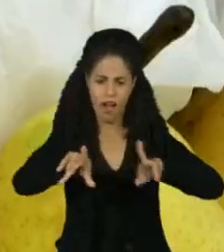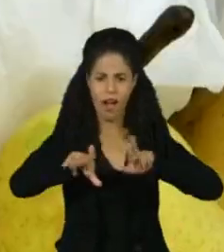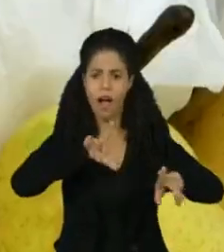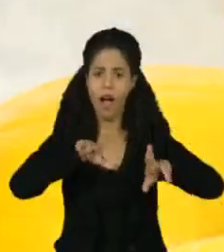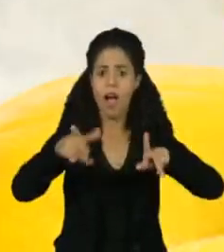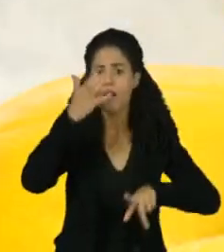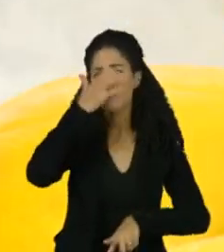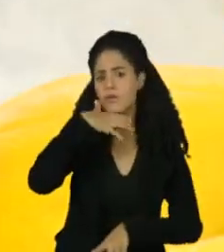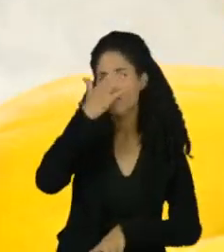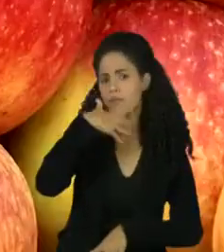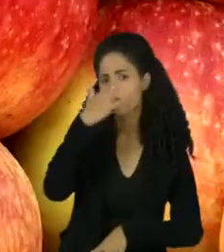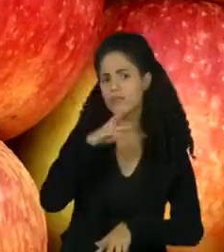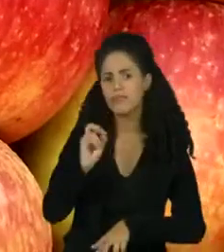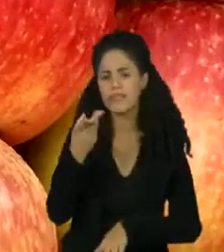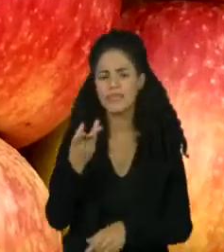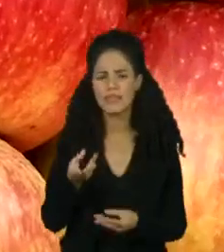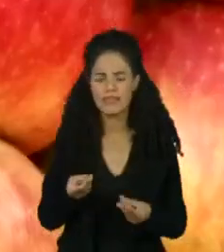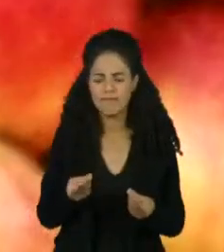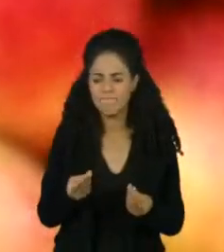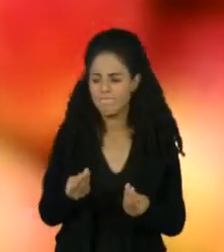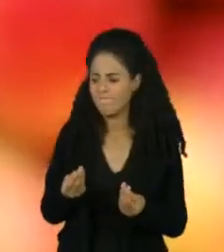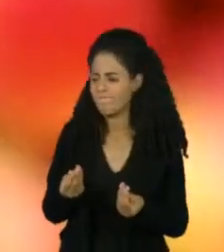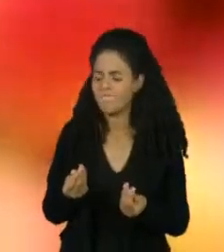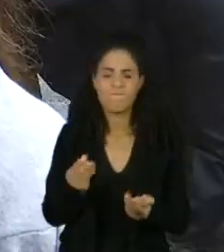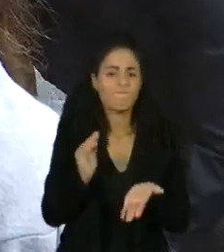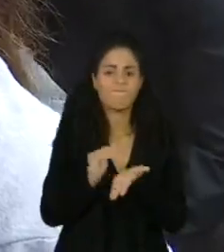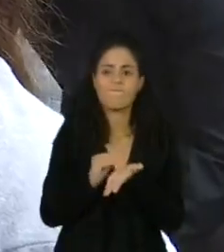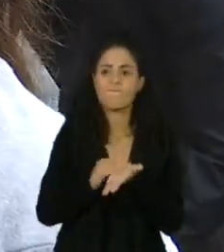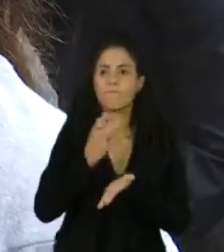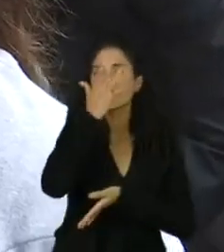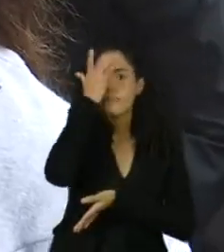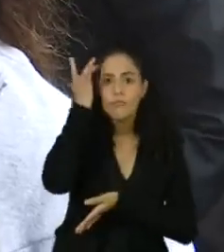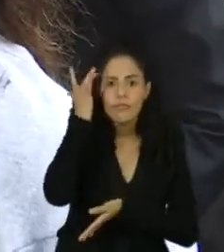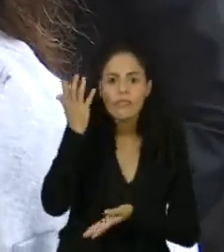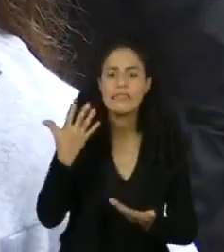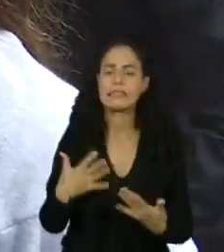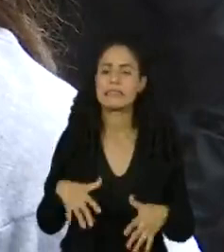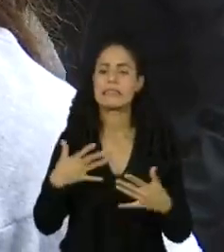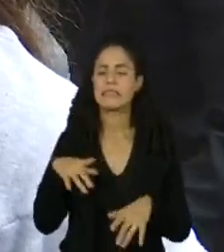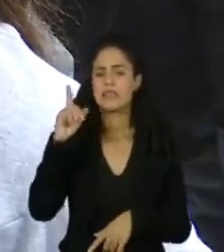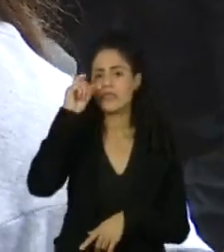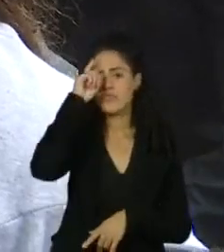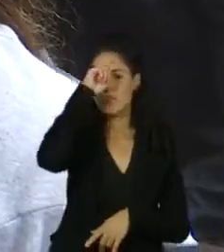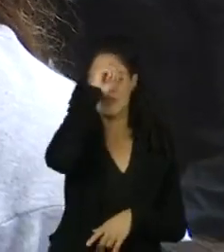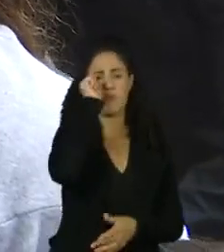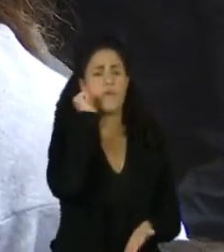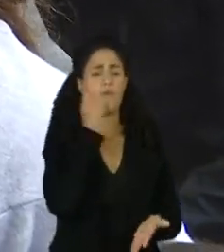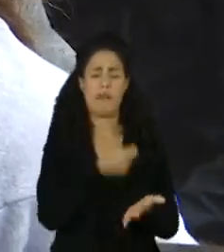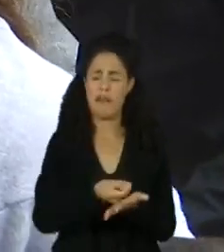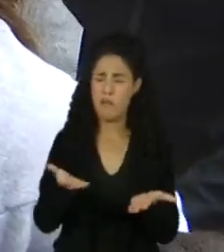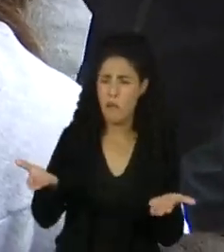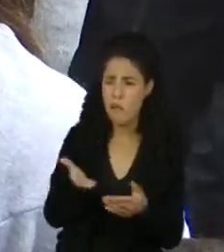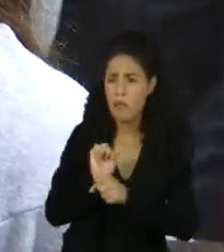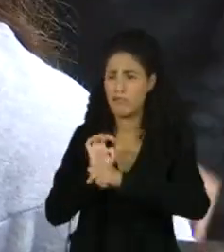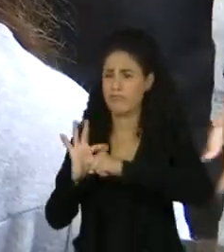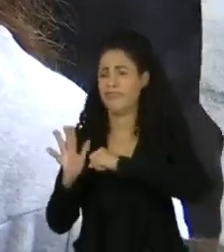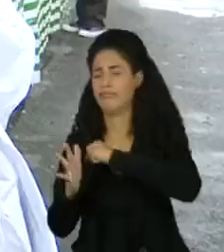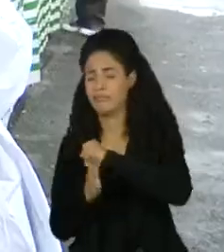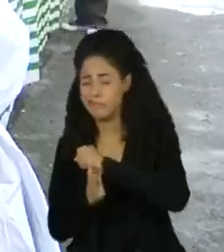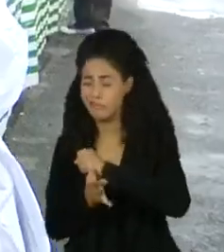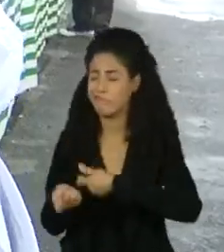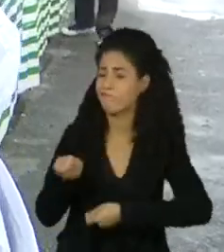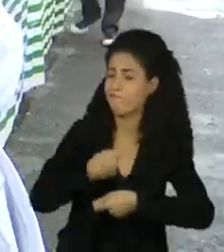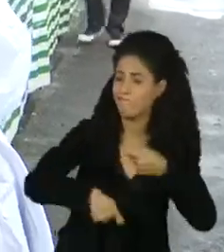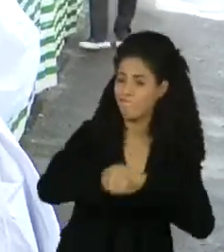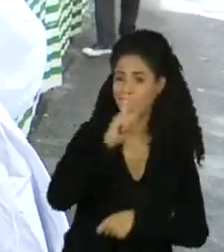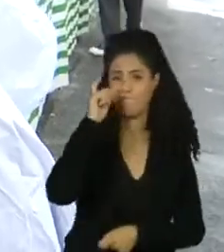brasileiras tem ficado com o sabor menos doce. Estão um pouquinho mais salgados agora, eu acho, né? Por causa da pandemia, do efeito da economia.